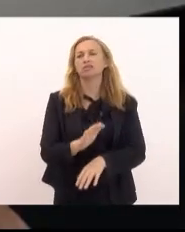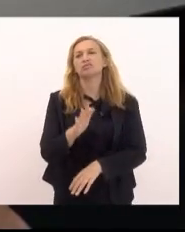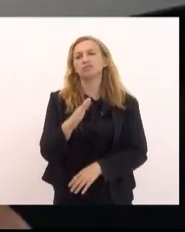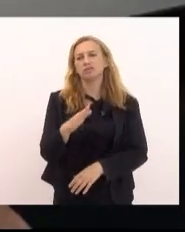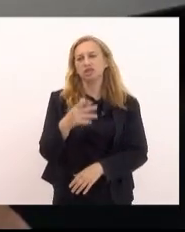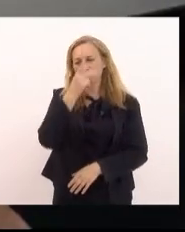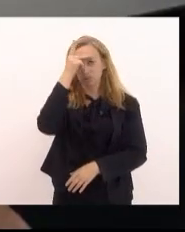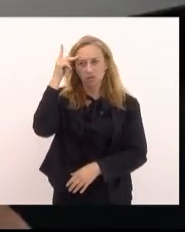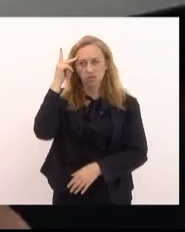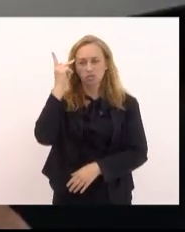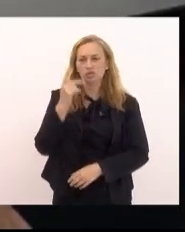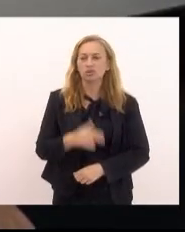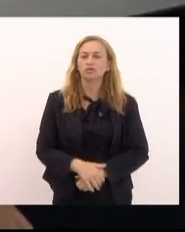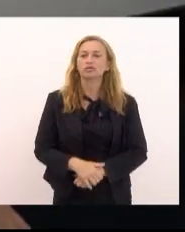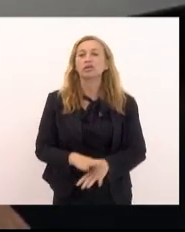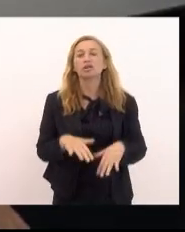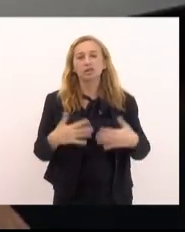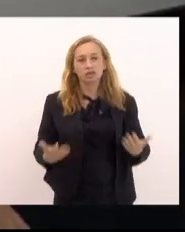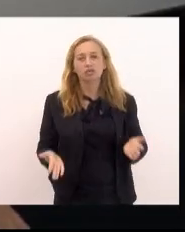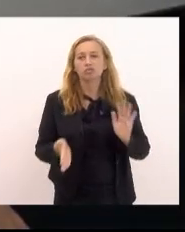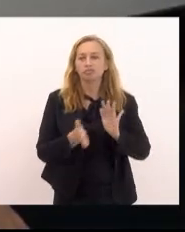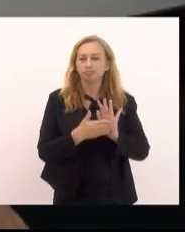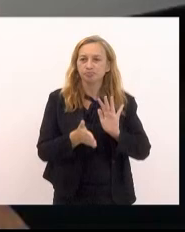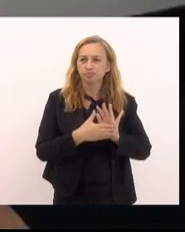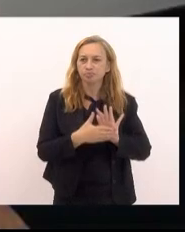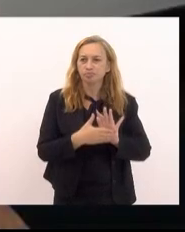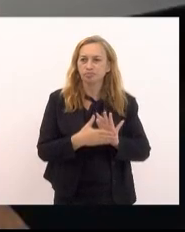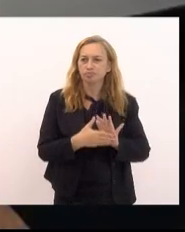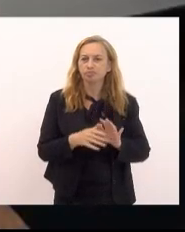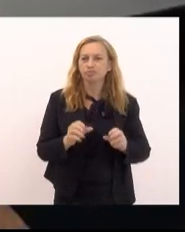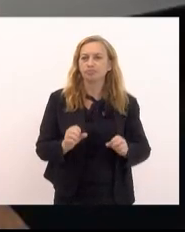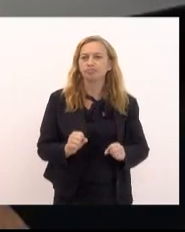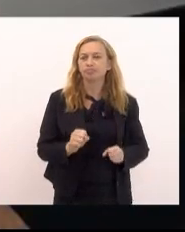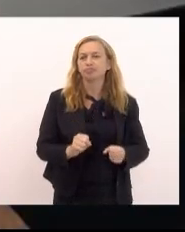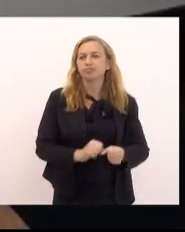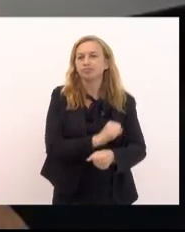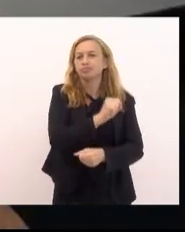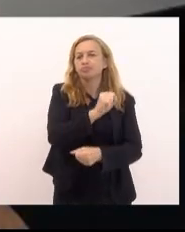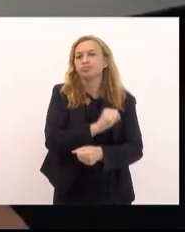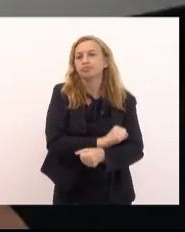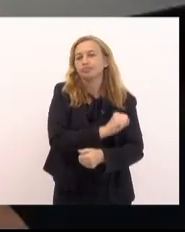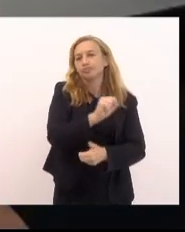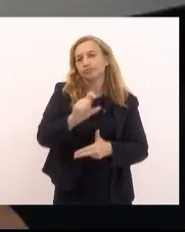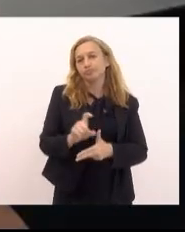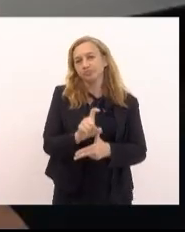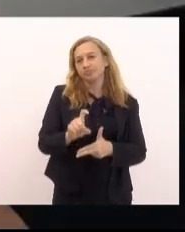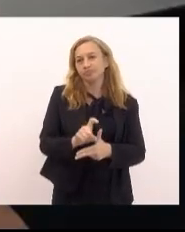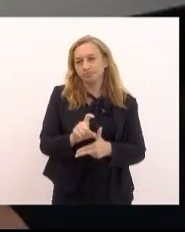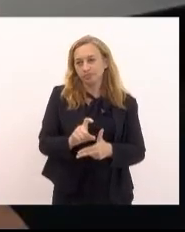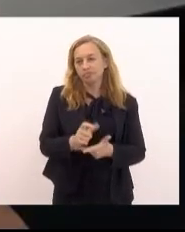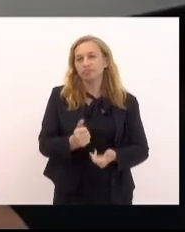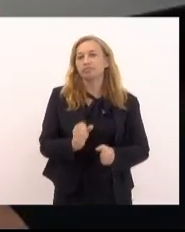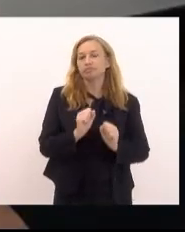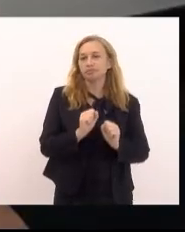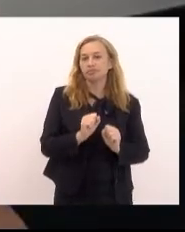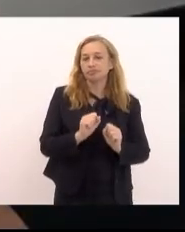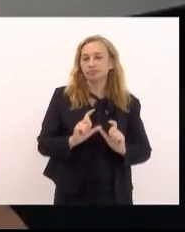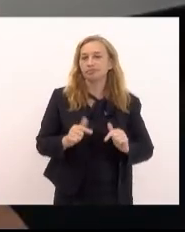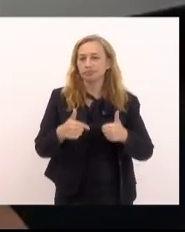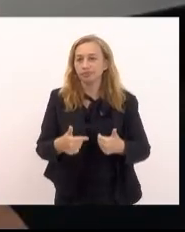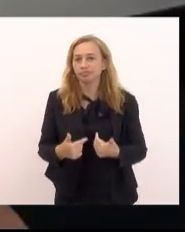naquela esquina. Enfim, então a gente propõe que o Poder Executivo tome a iniciativa. Eu conversei com o secretário da Casa